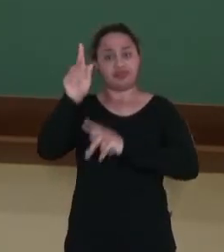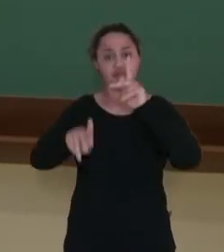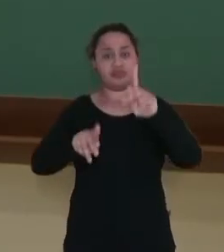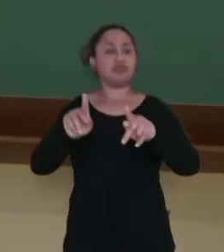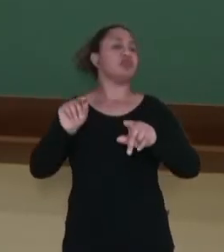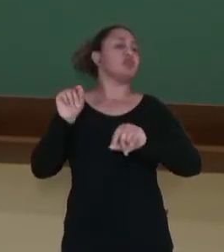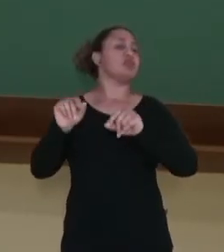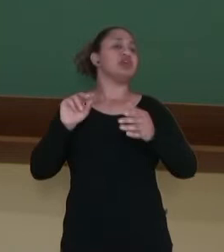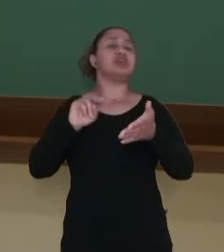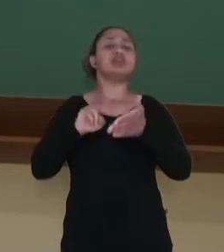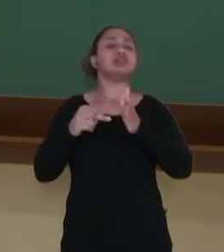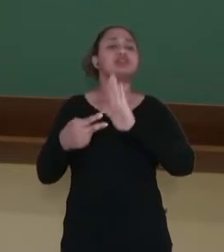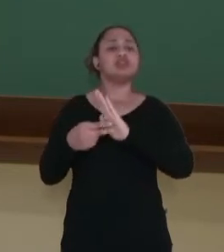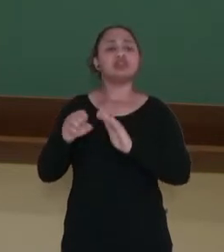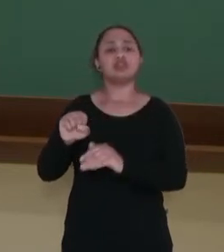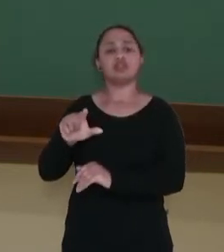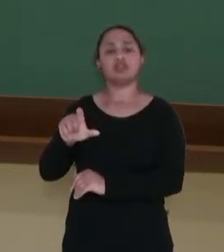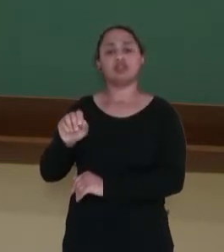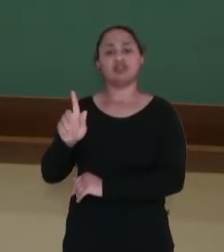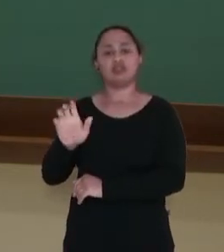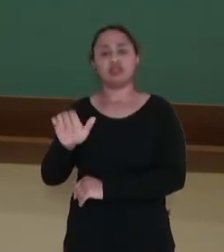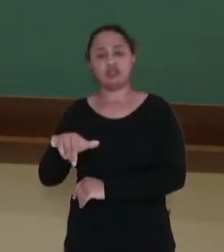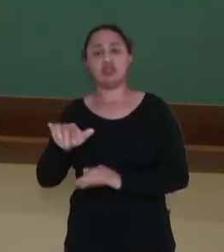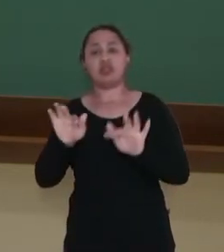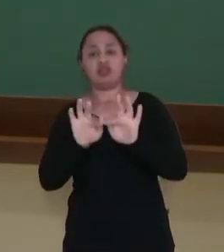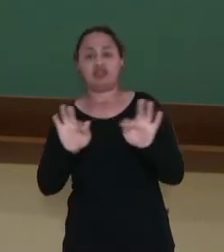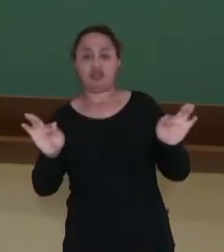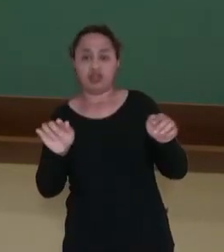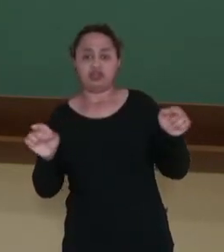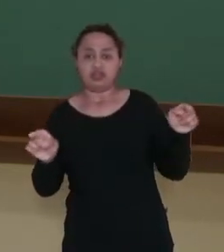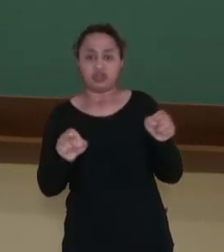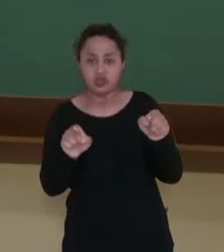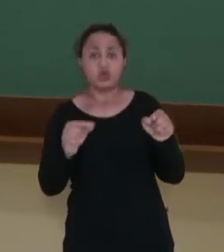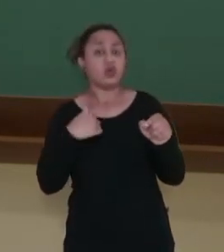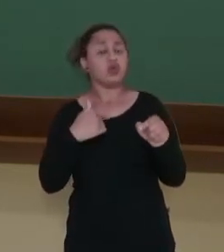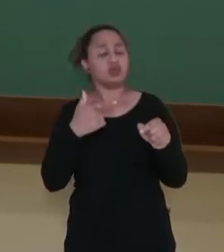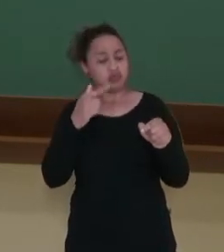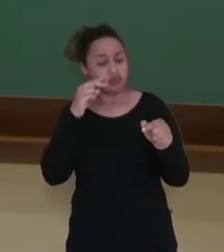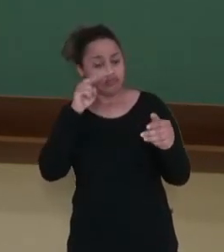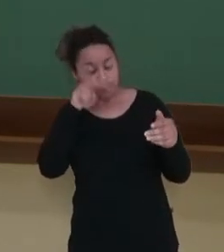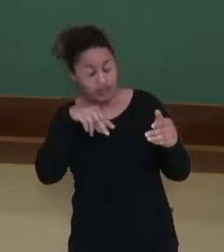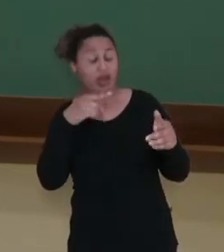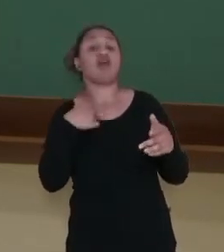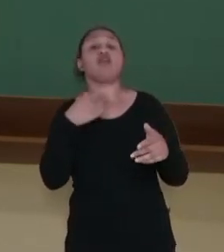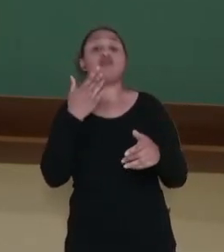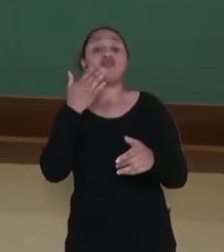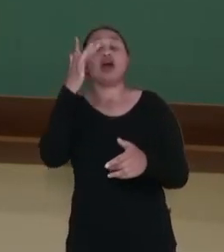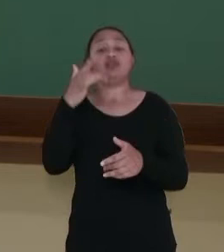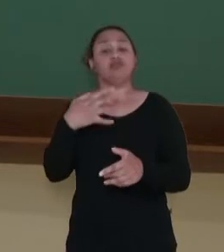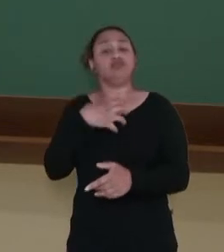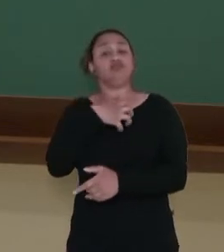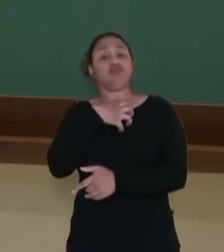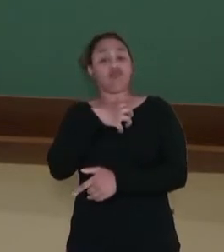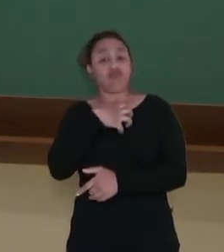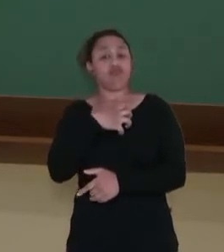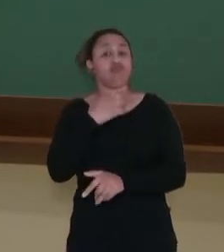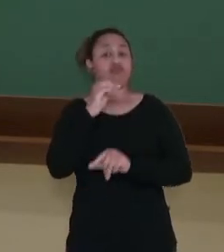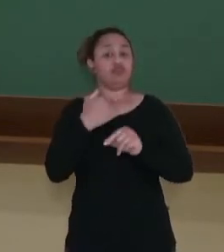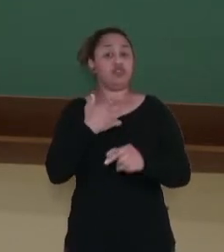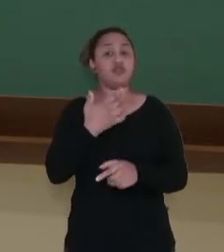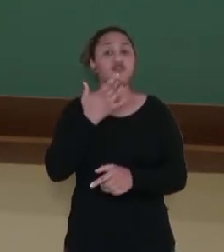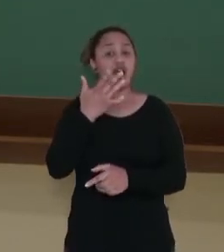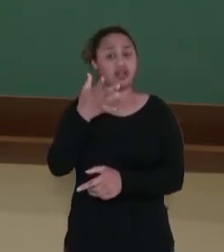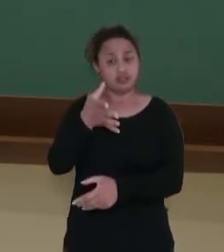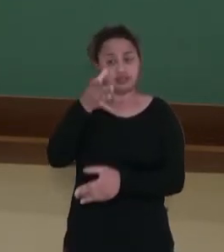o que é slogan? Slogan é uma frase curta, de fácil memorização, geralmente impactante, já para o